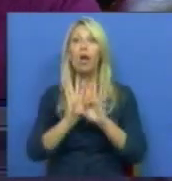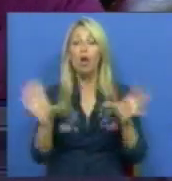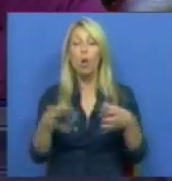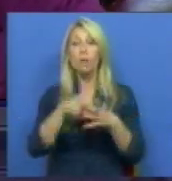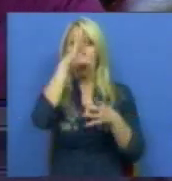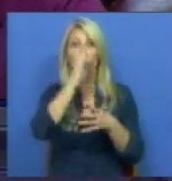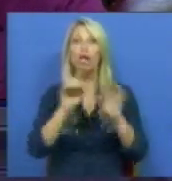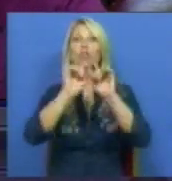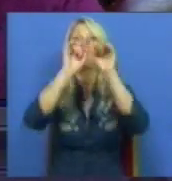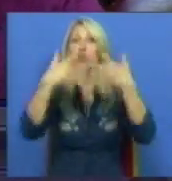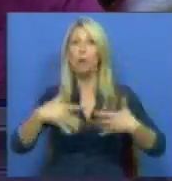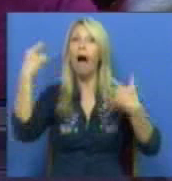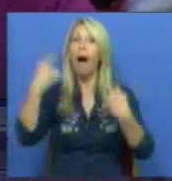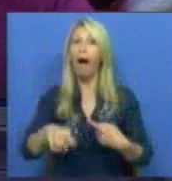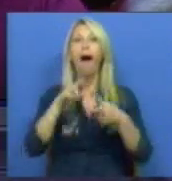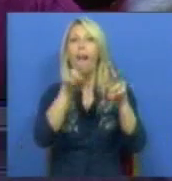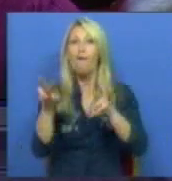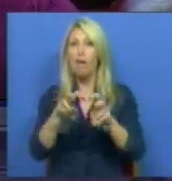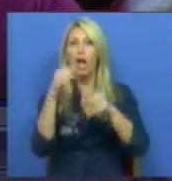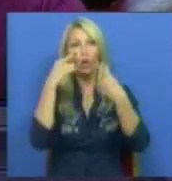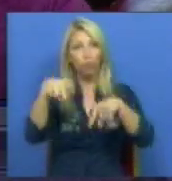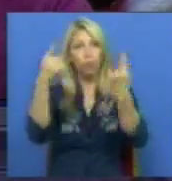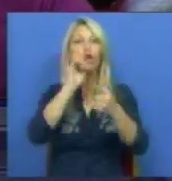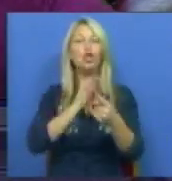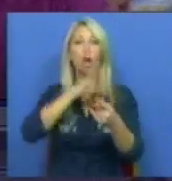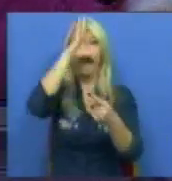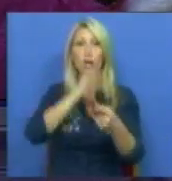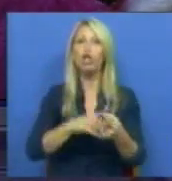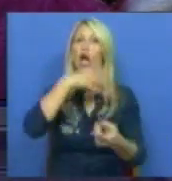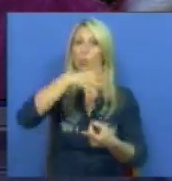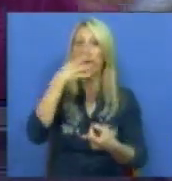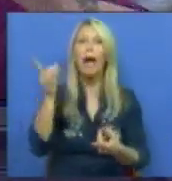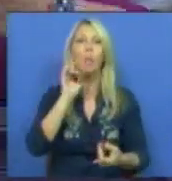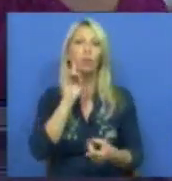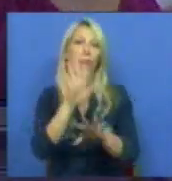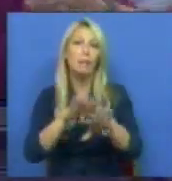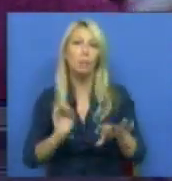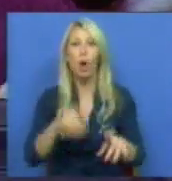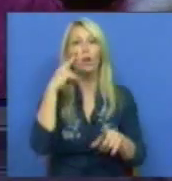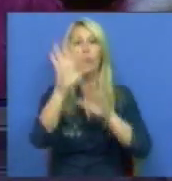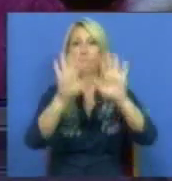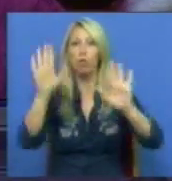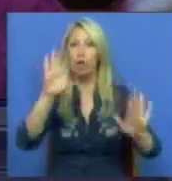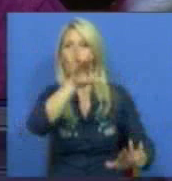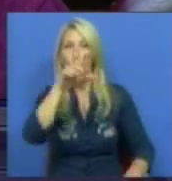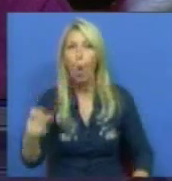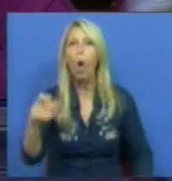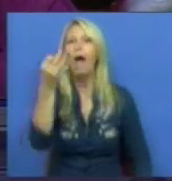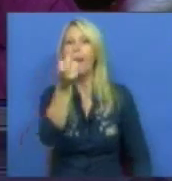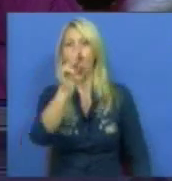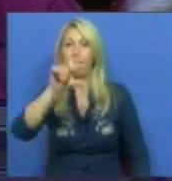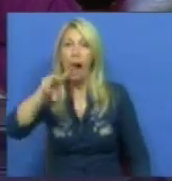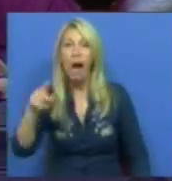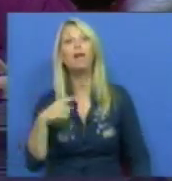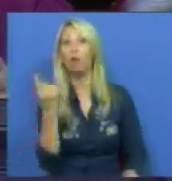Governo, há até um vídeo com a Sra. Ministra a explicar a importância do Museu do Coa e do Parque Arqueológico do Coa, e nós sublinhamos e subscrevemos essa